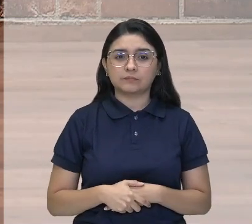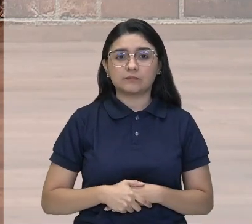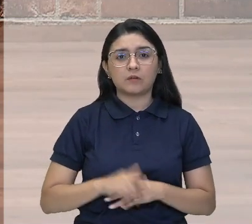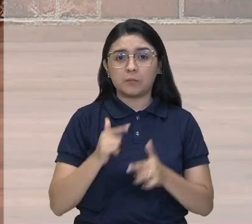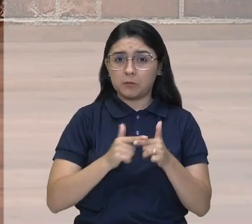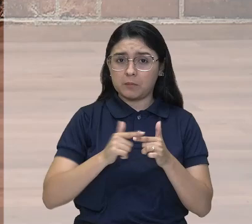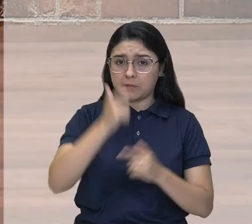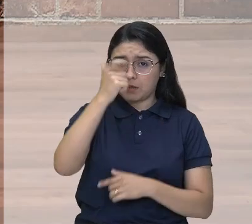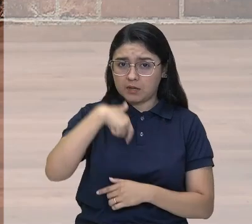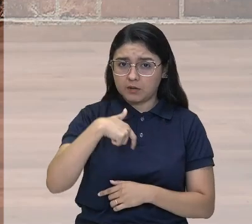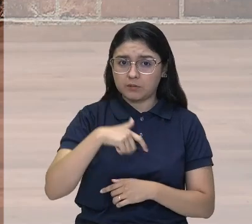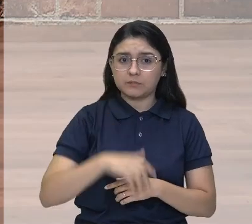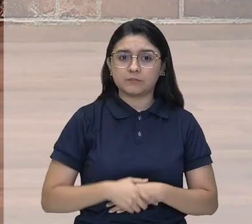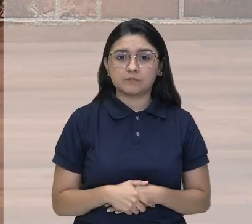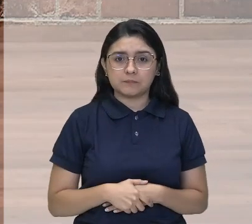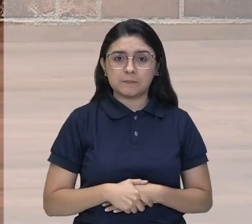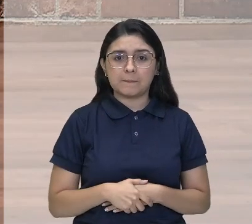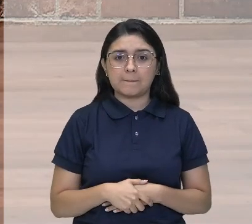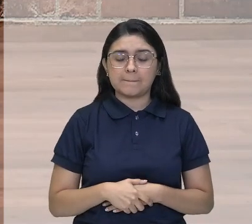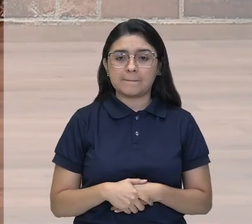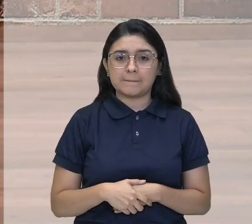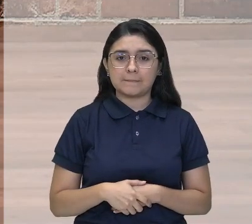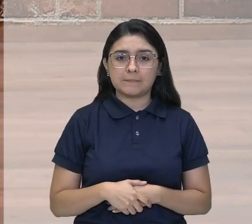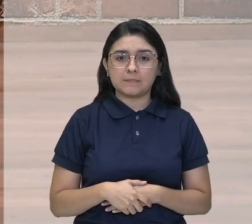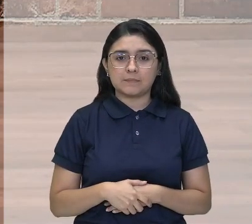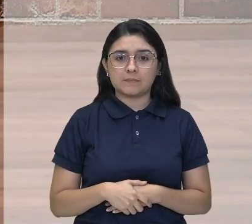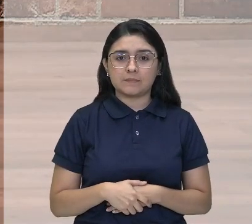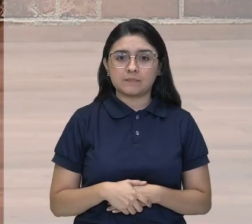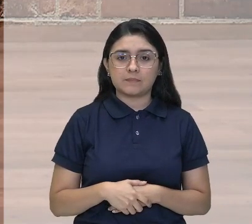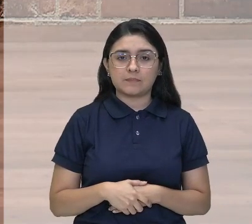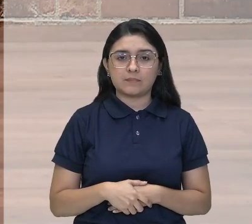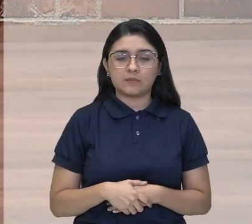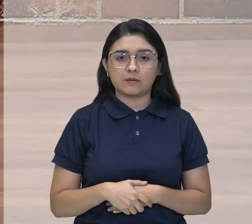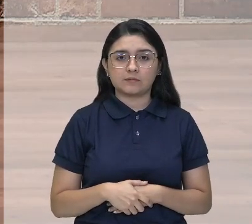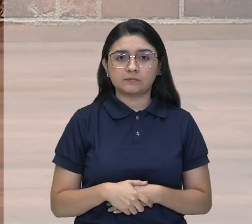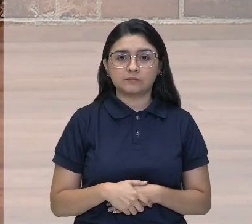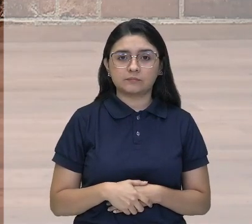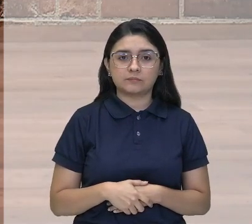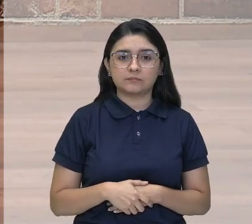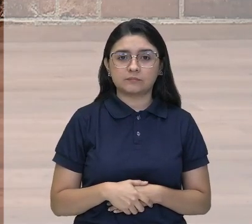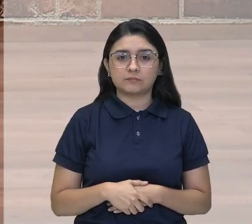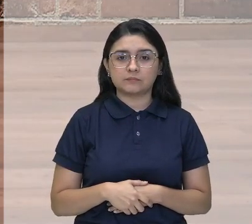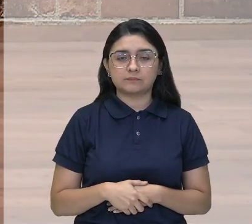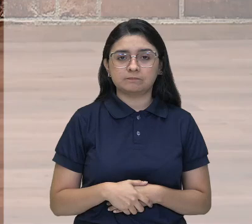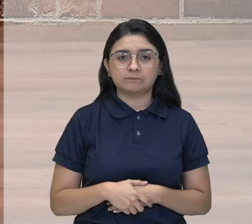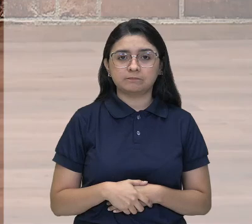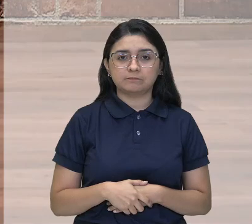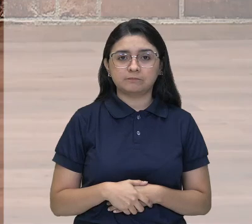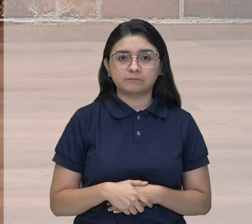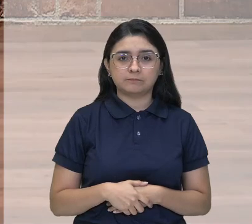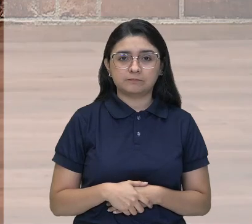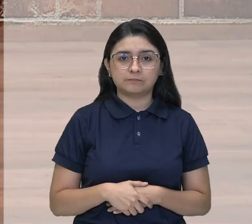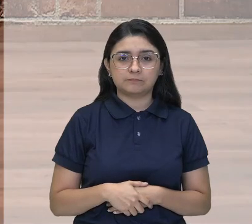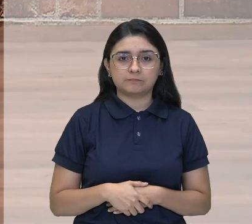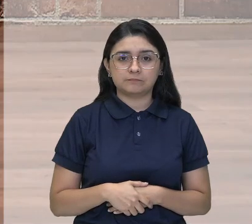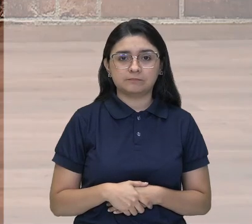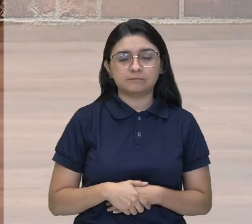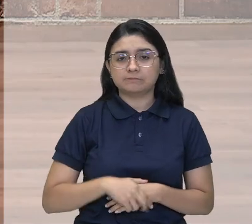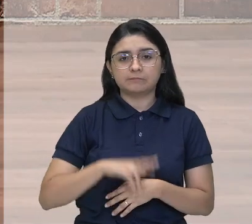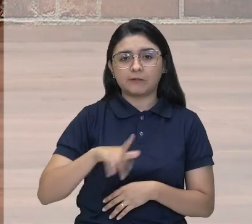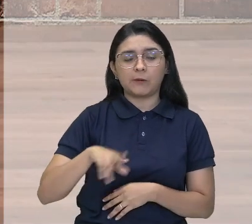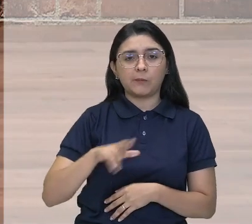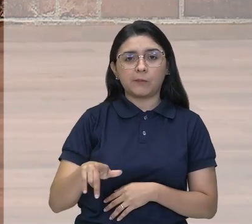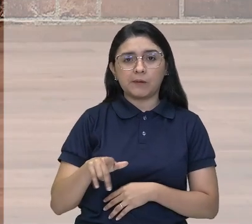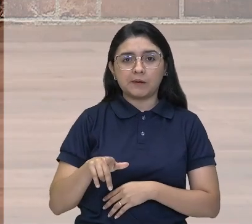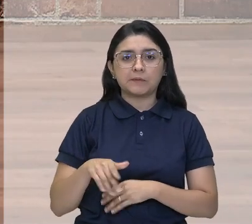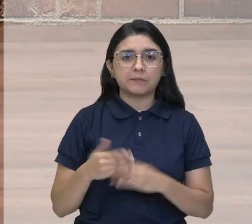realmente sou eu, que eu não Tu quer consigo ser me bonzão, adequar mano, te manca, às tu quer ser o rotinas. bonzão. Não é isso, não é isso, cara. Para